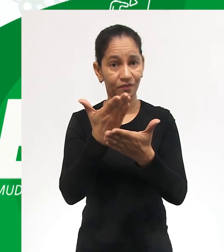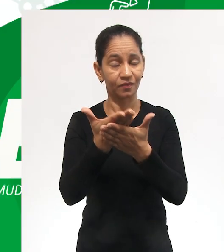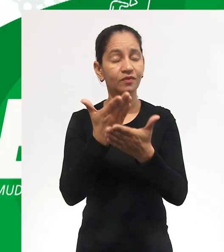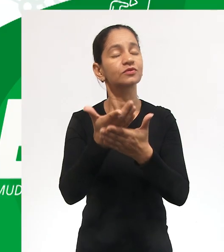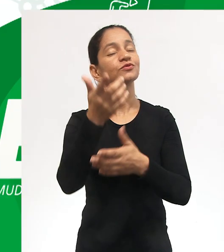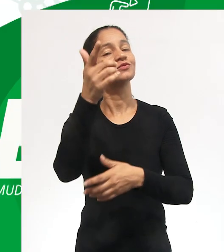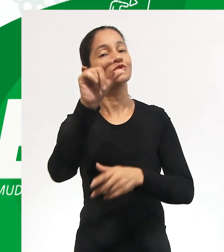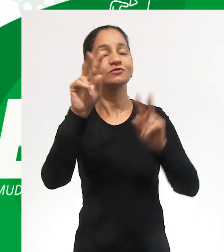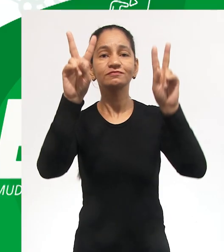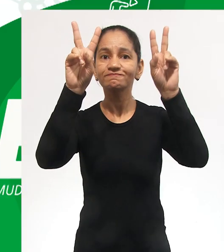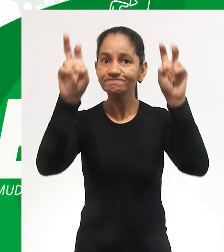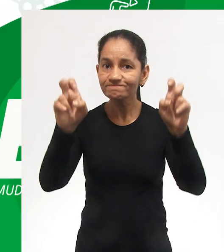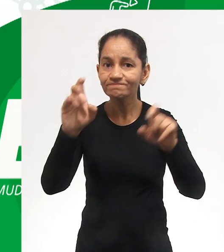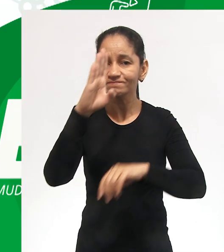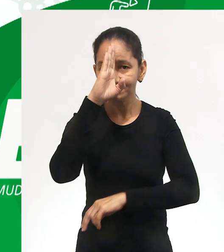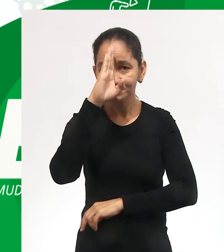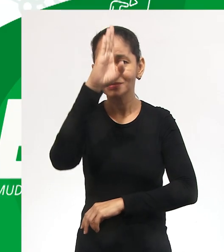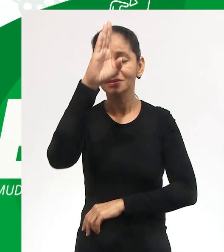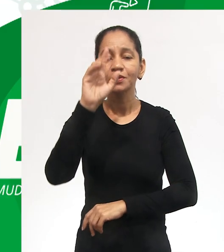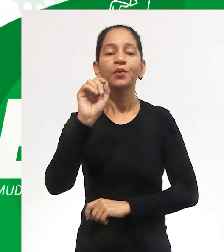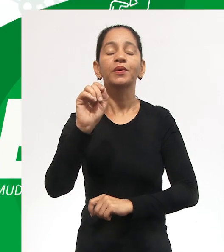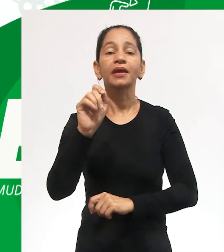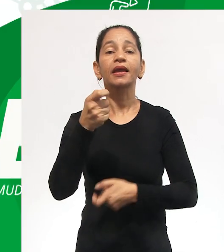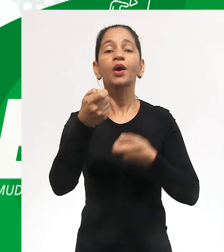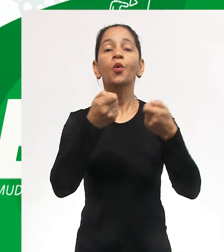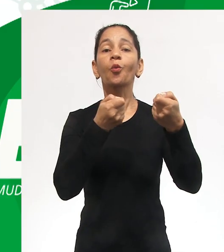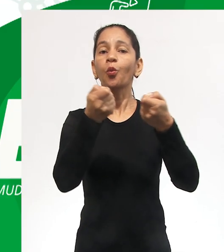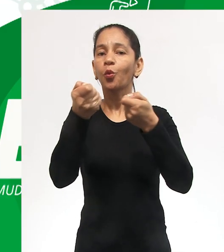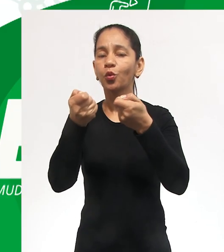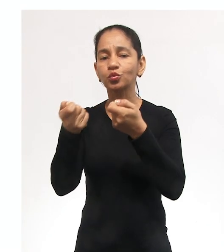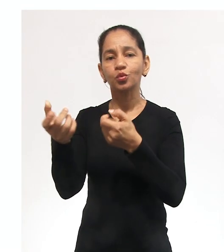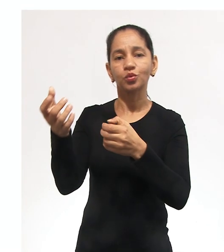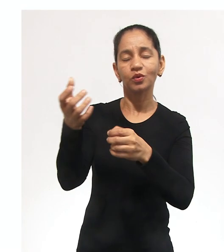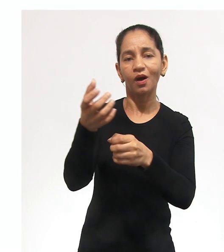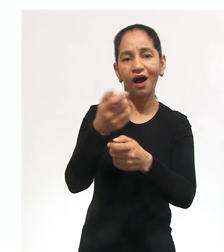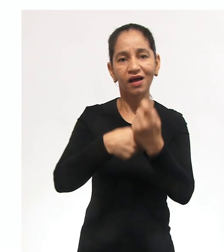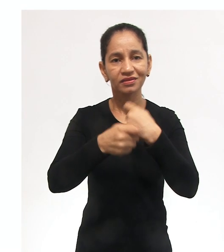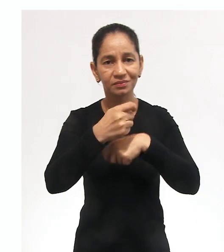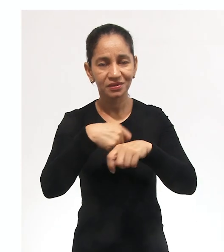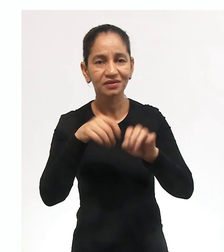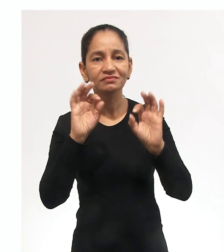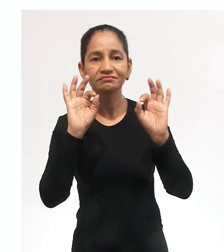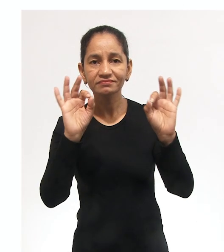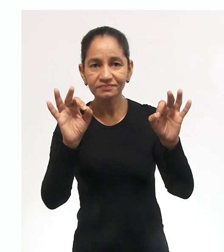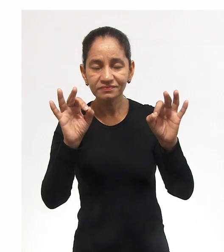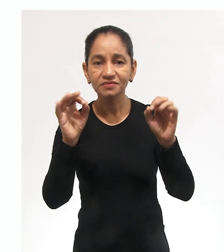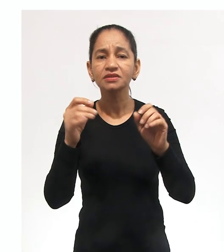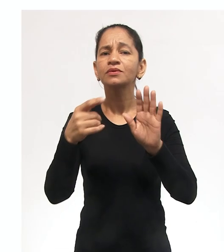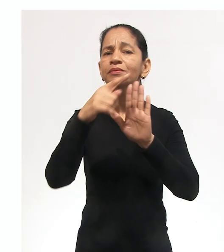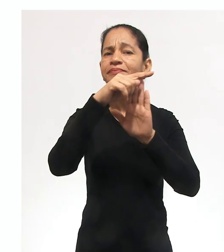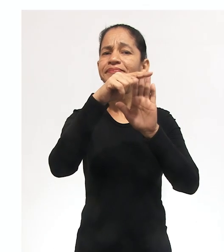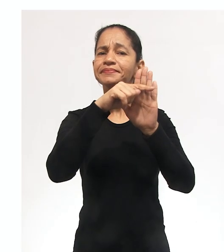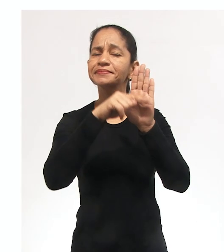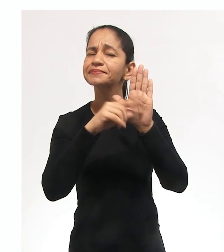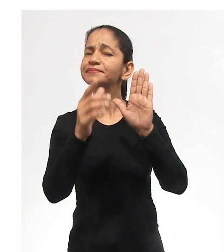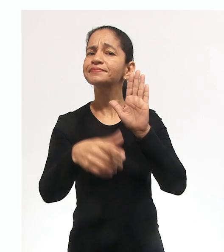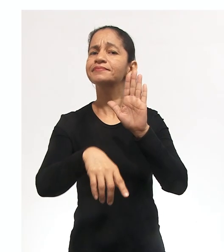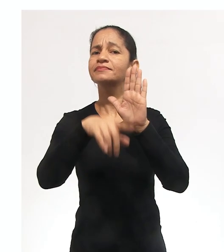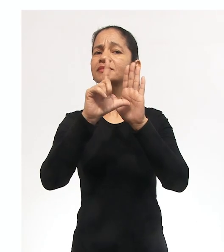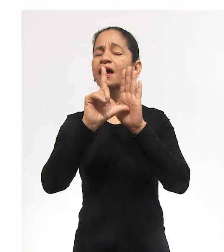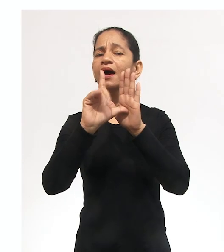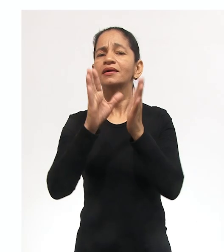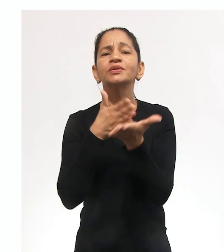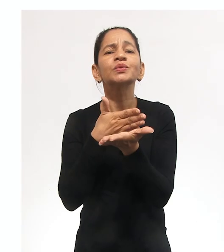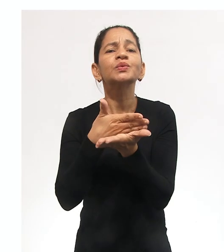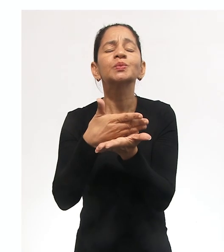o ponto-chave aqui nosso é controle administrativo, tá? Vamos dar uma olhadinha aqui. Gente, olha só, antes da gente